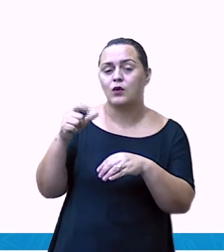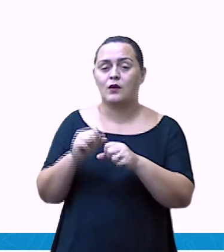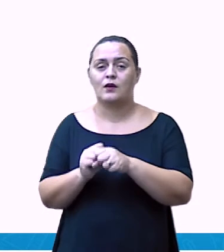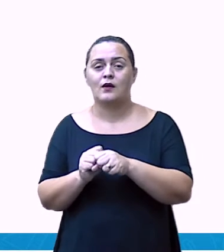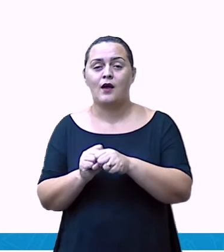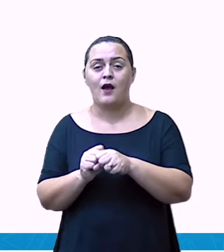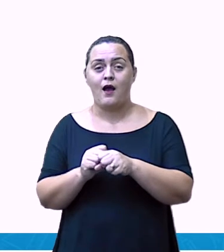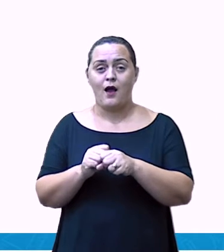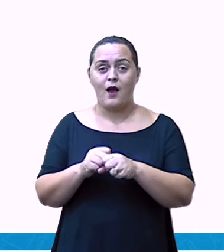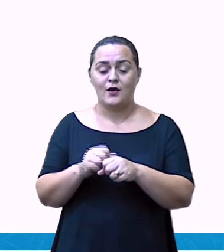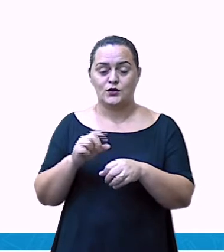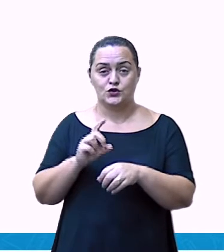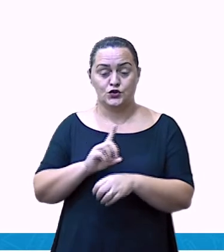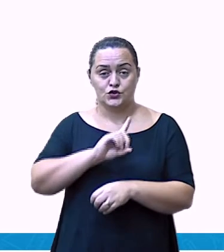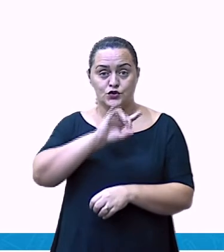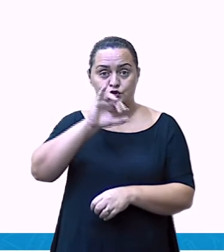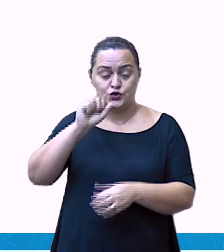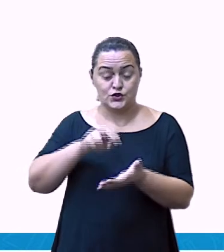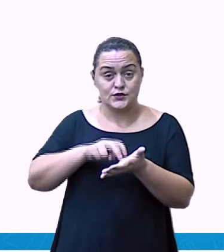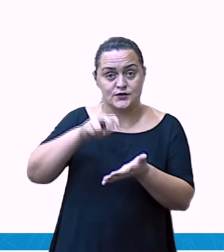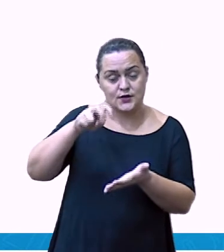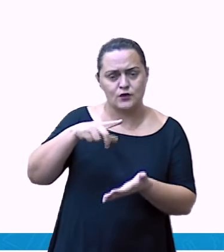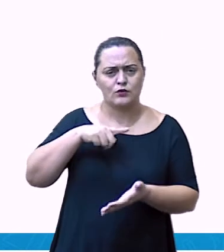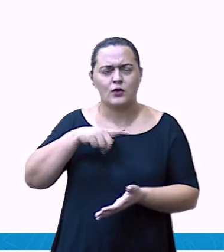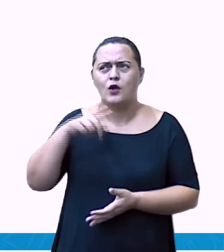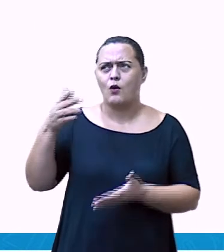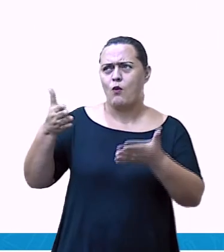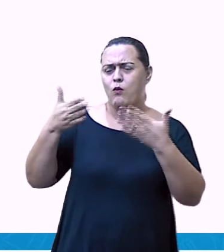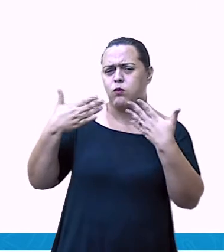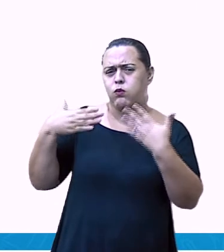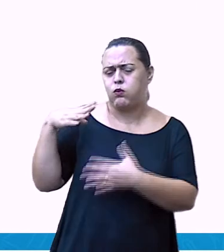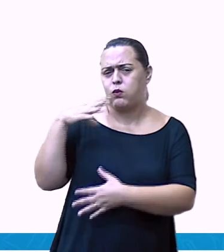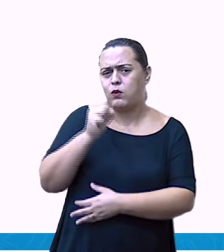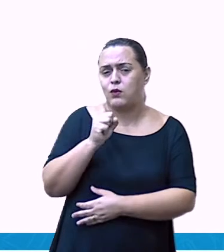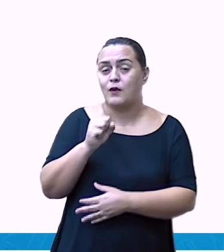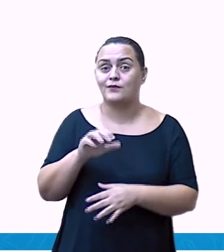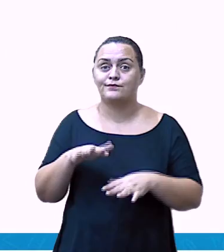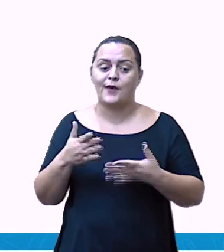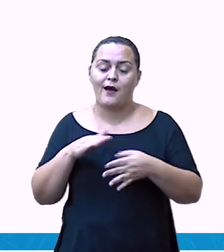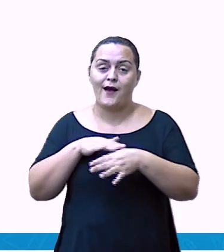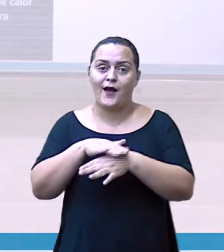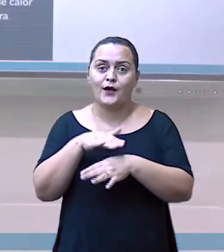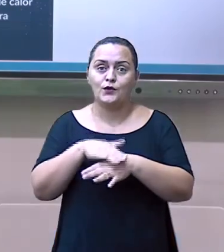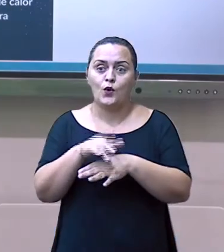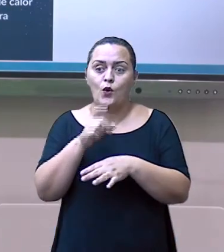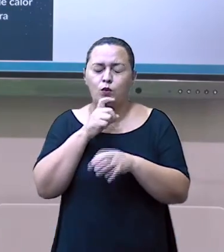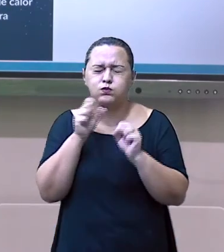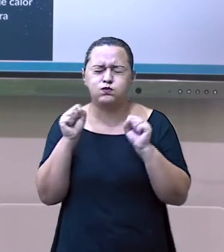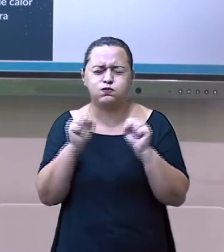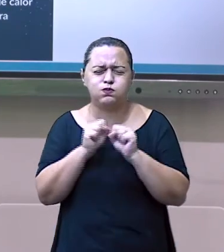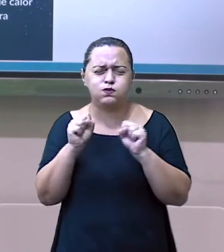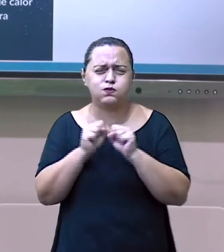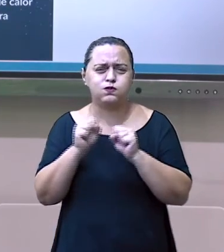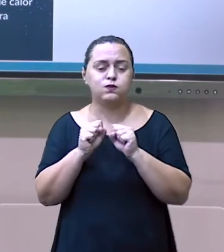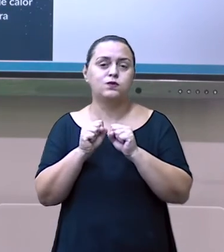congelar. Mas o efeito estufa impede esse congelamento.